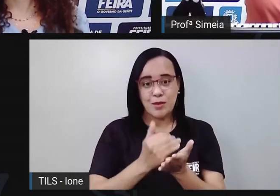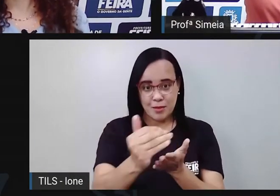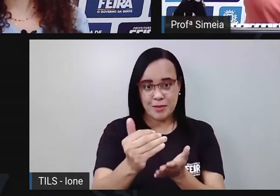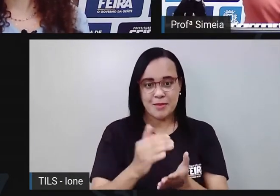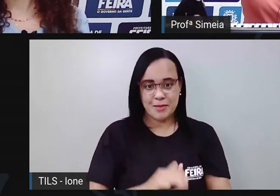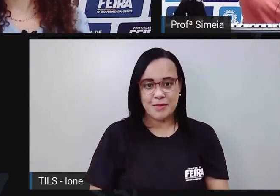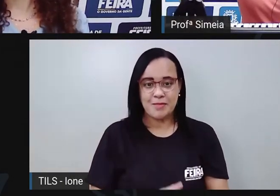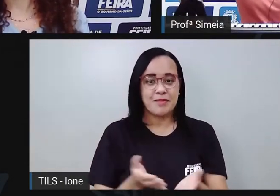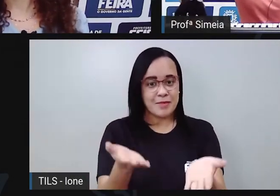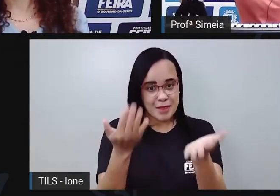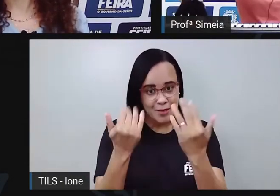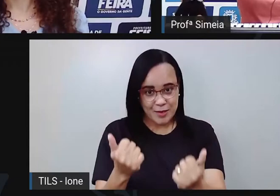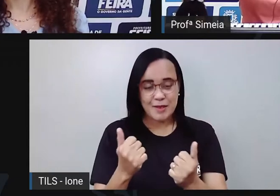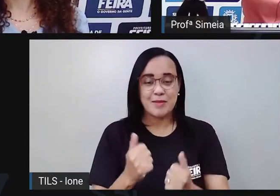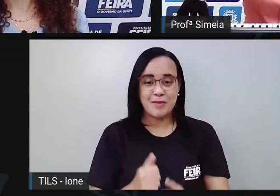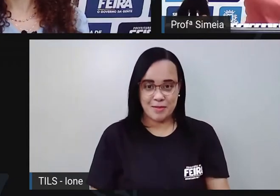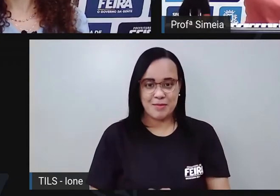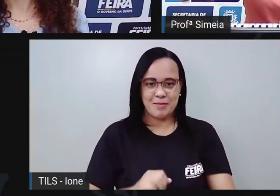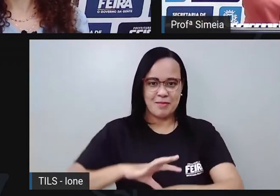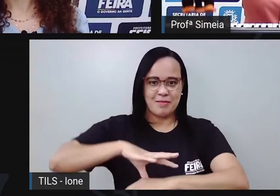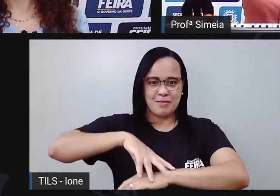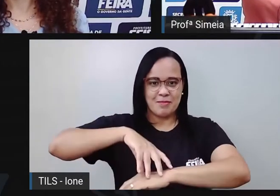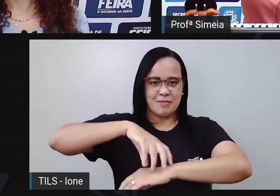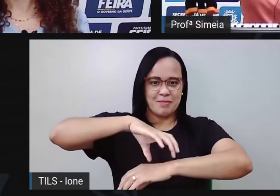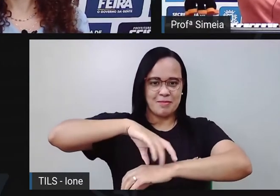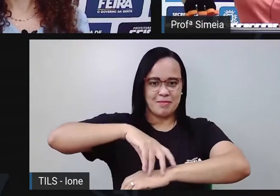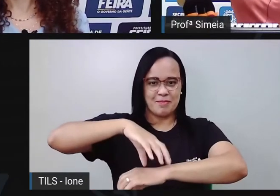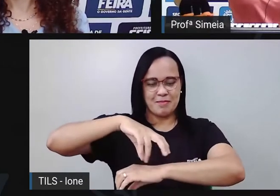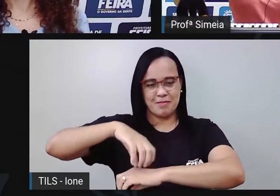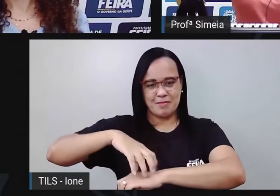Bom vamos lá